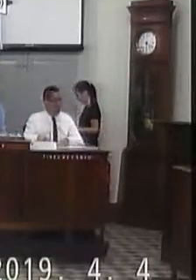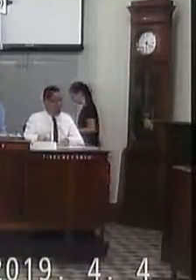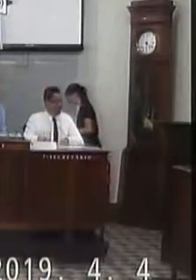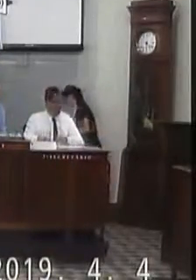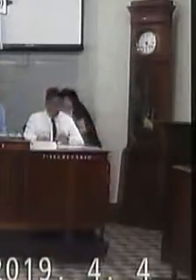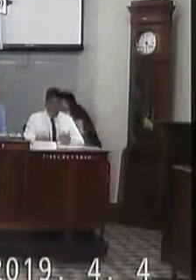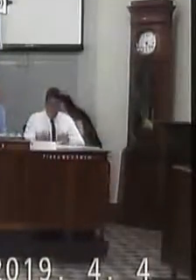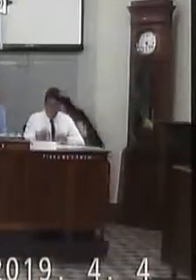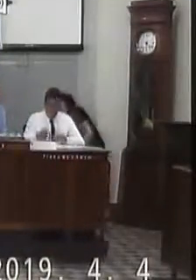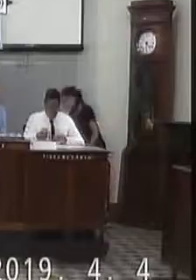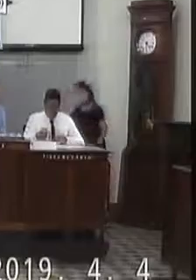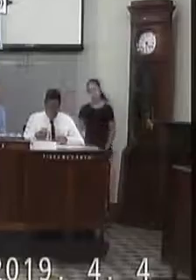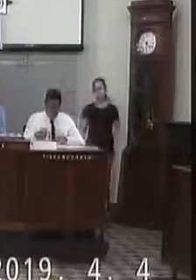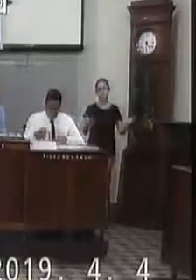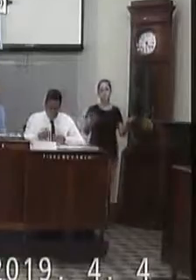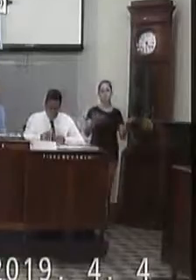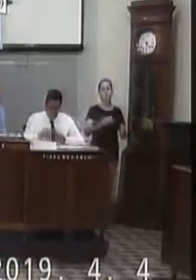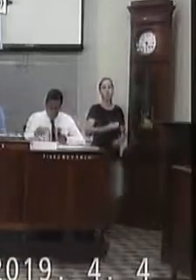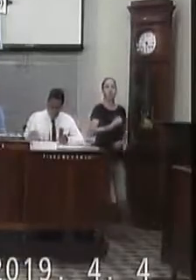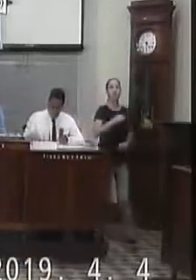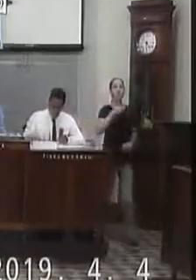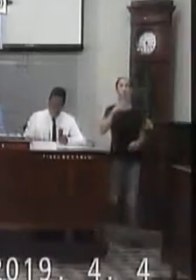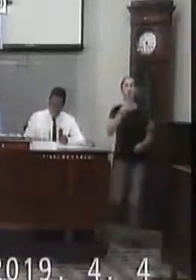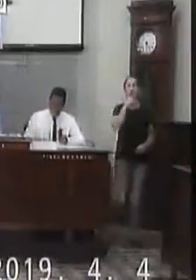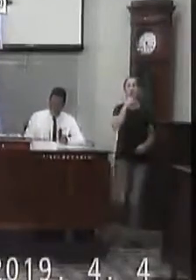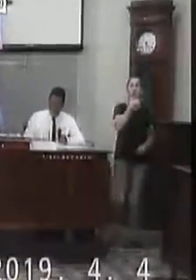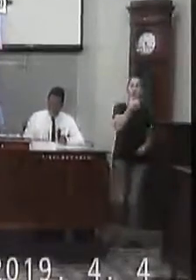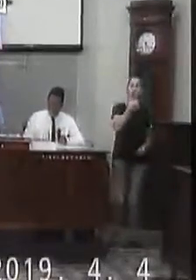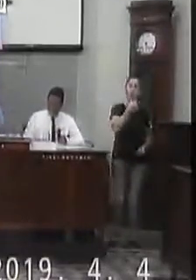Vamos agora na presença dos senhores vereadores.